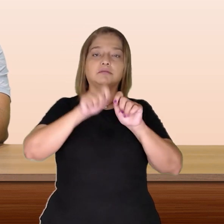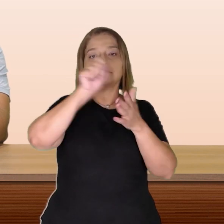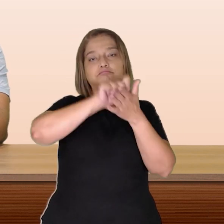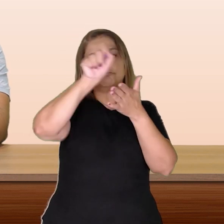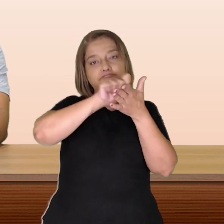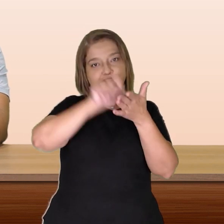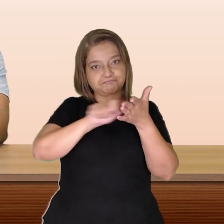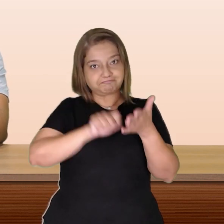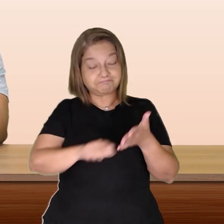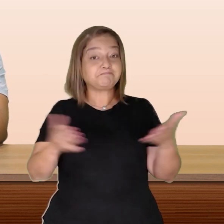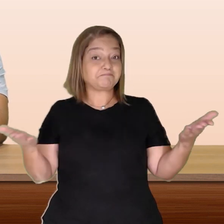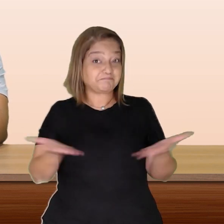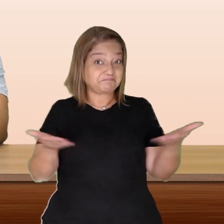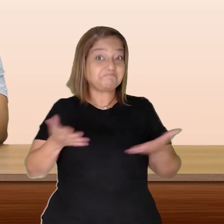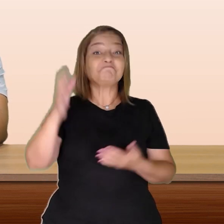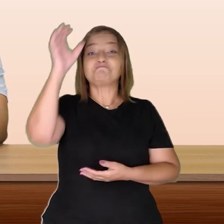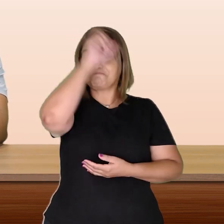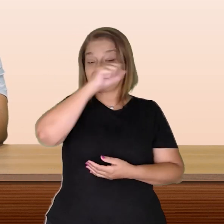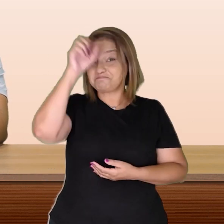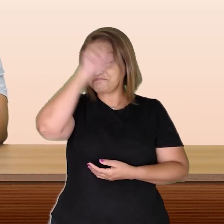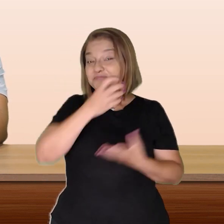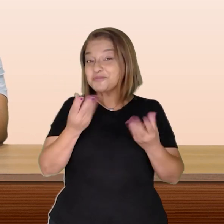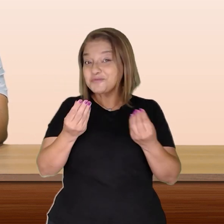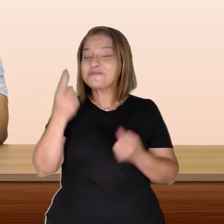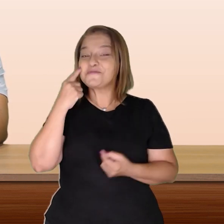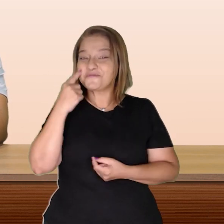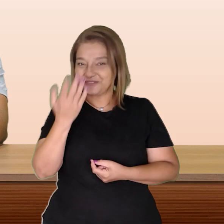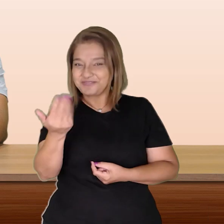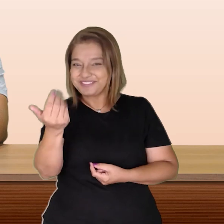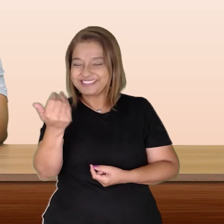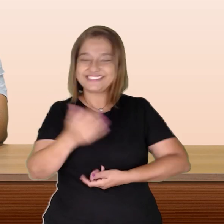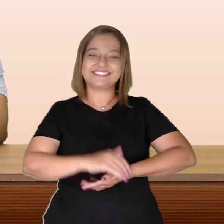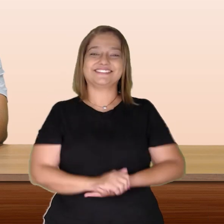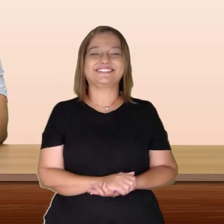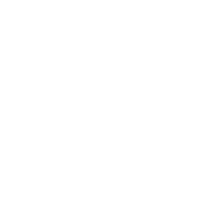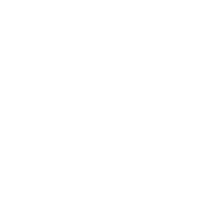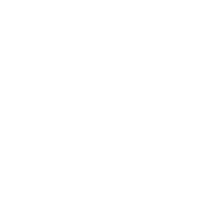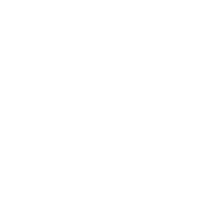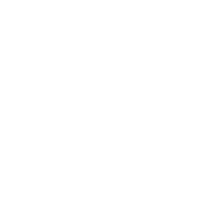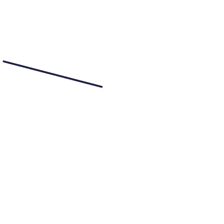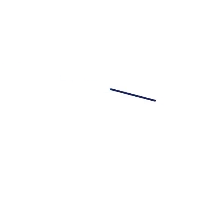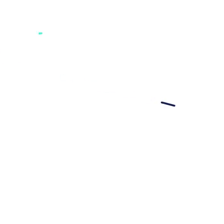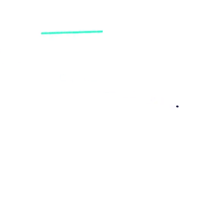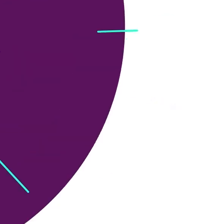para a continuidade de um texto. Vamos aprender muito agora. Vem com a gente!